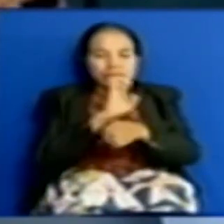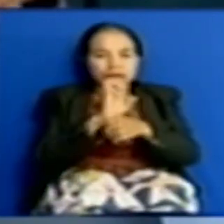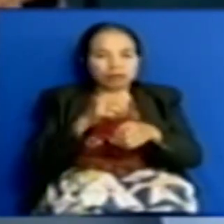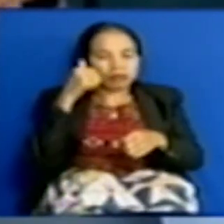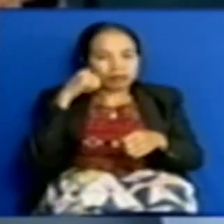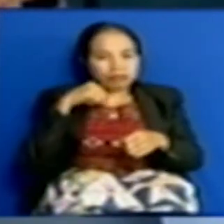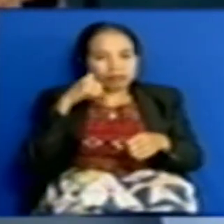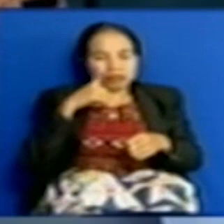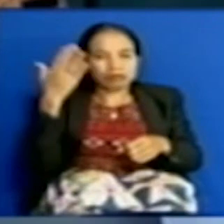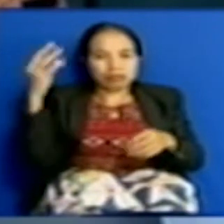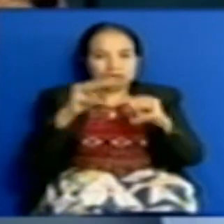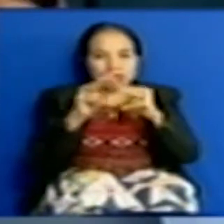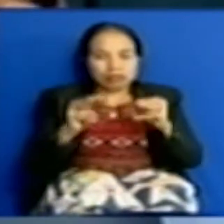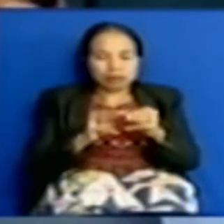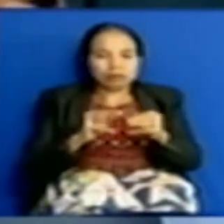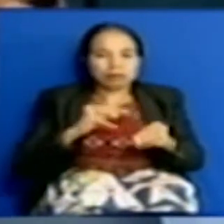Iha Manufaye.